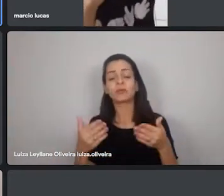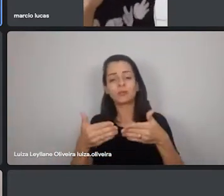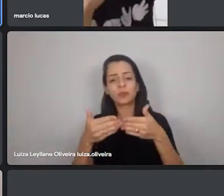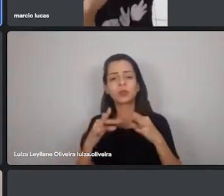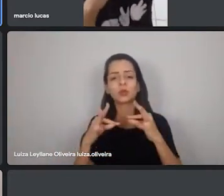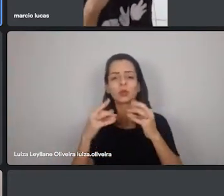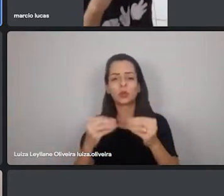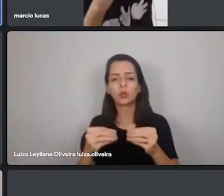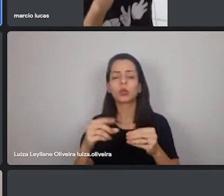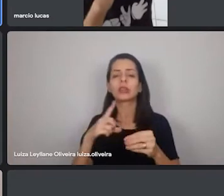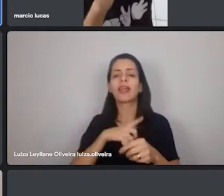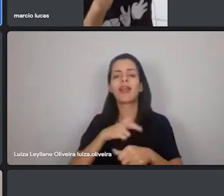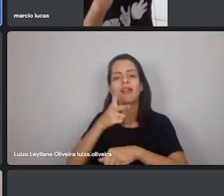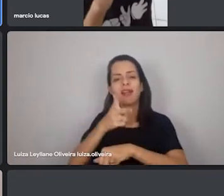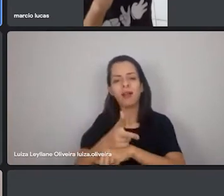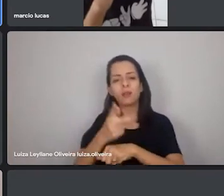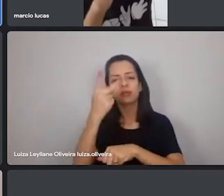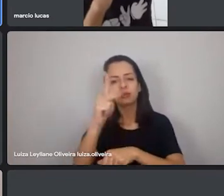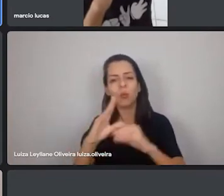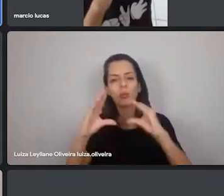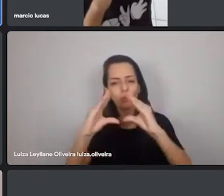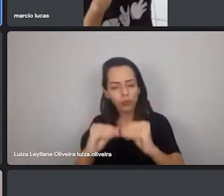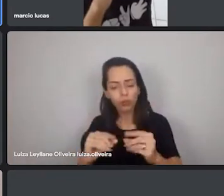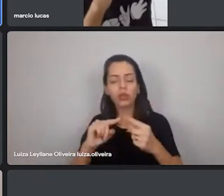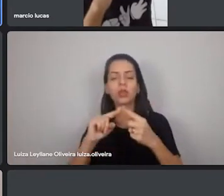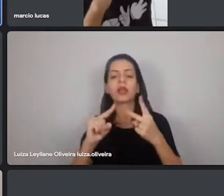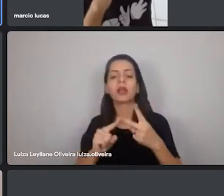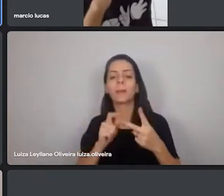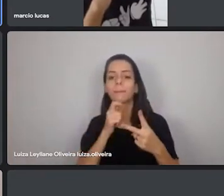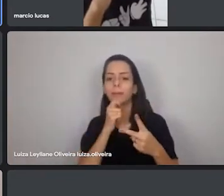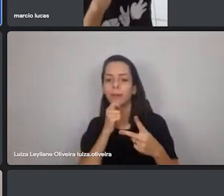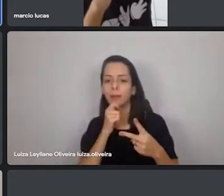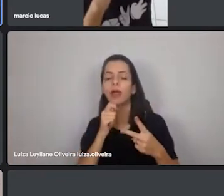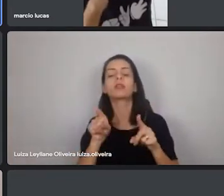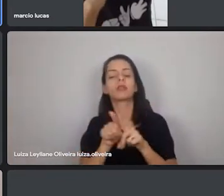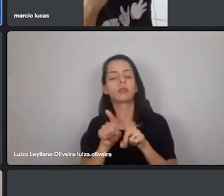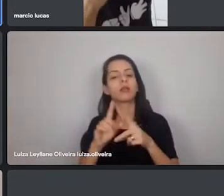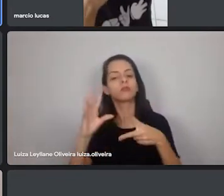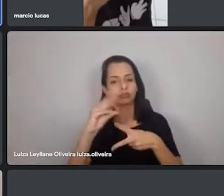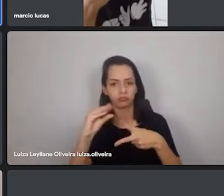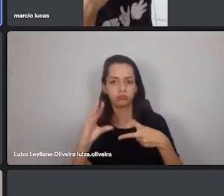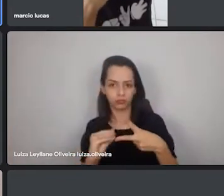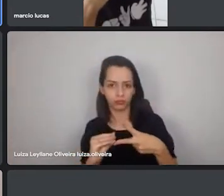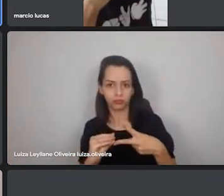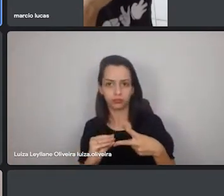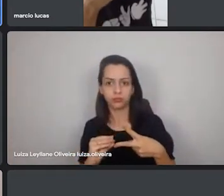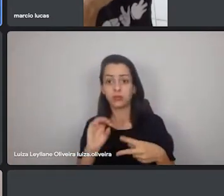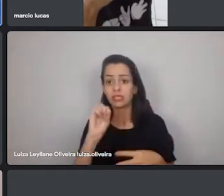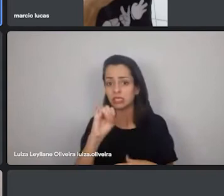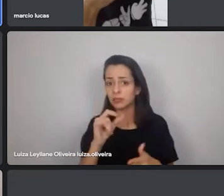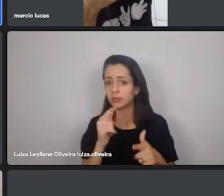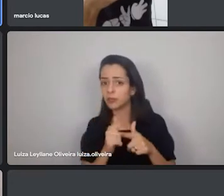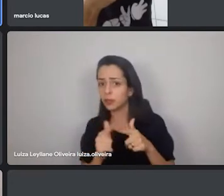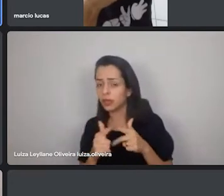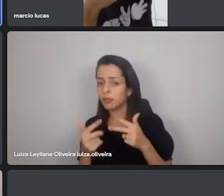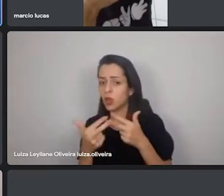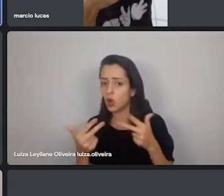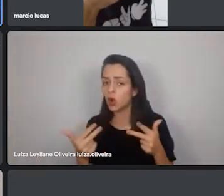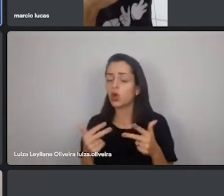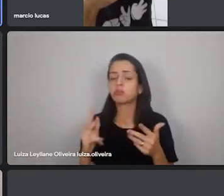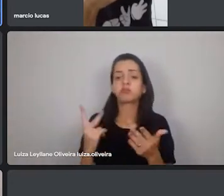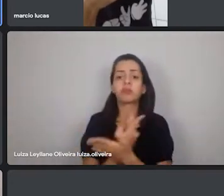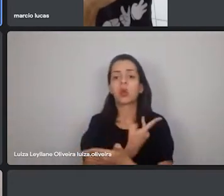e a câmera desligados, por gentileza. Caso ocorra algum imprevisto durante a chamada, fique atento aos seus e-mails, pois